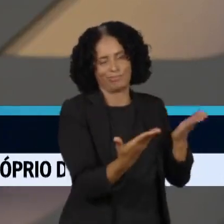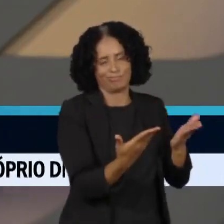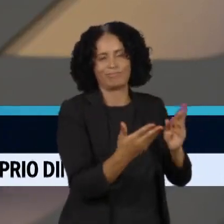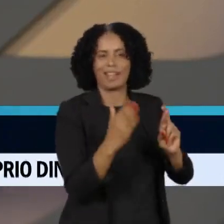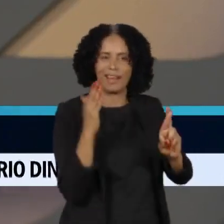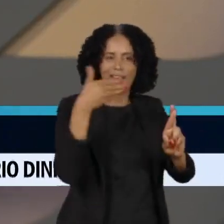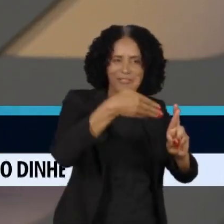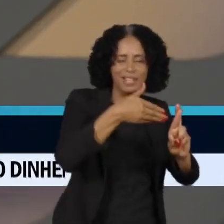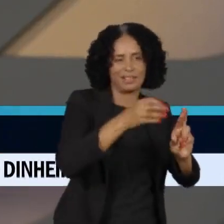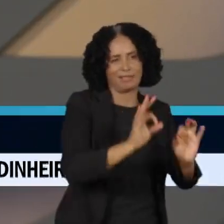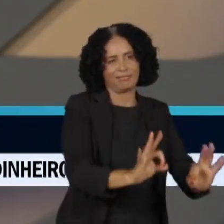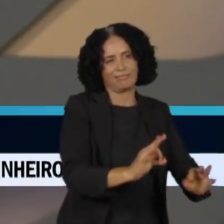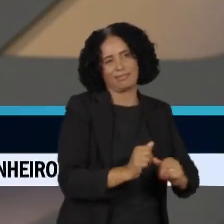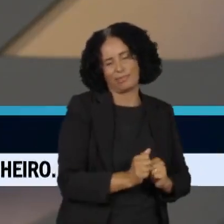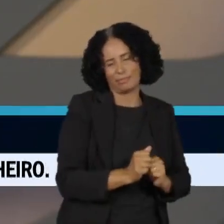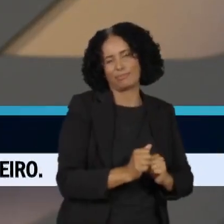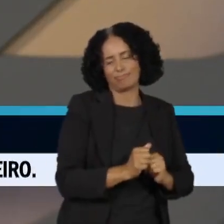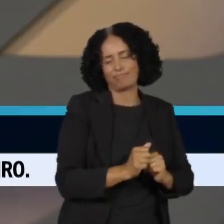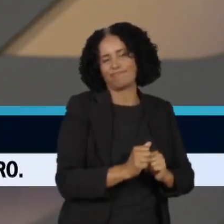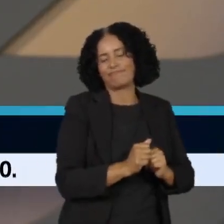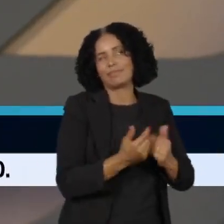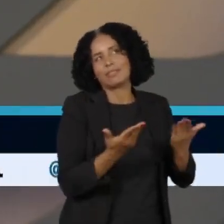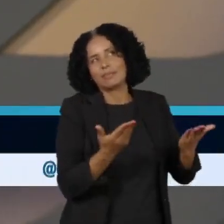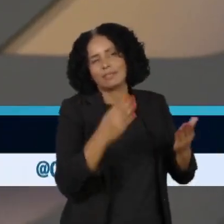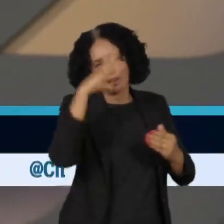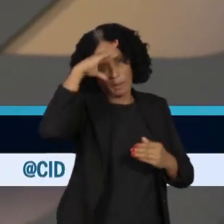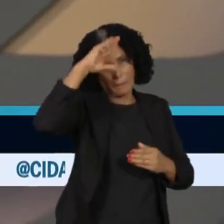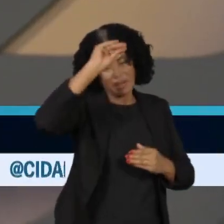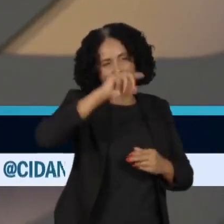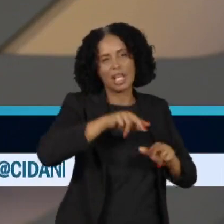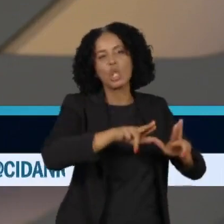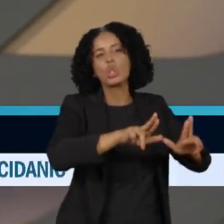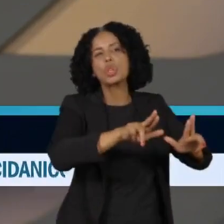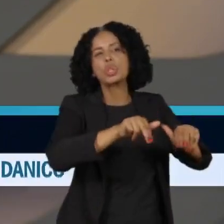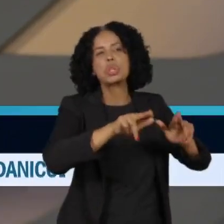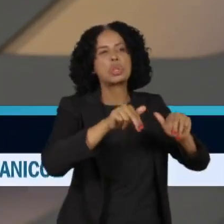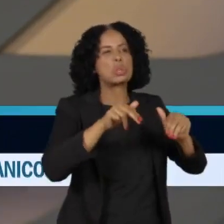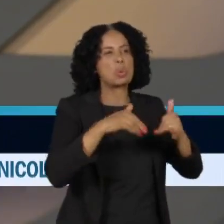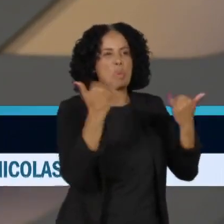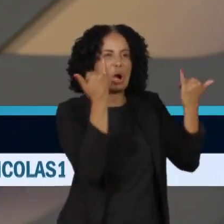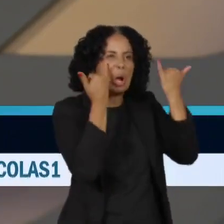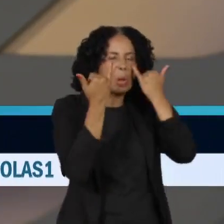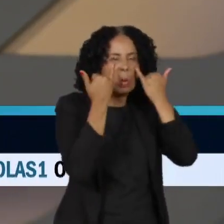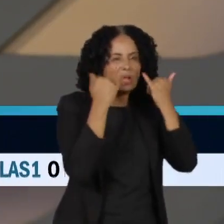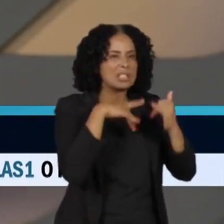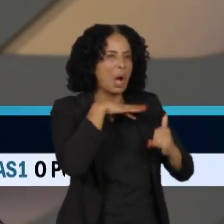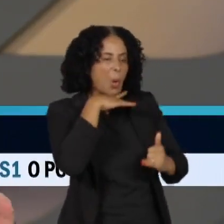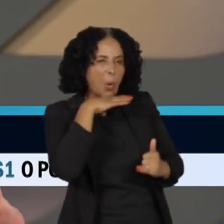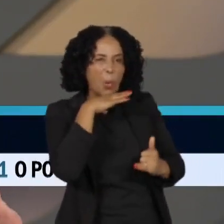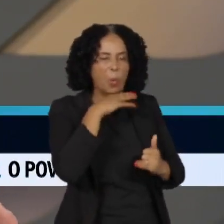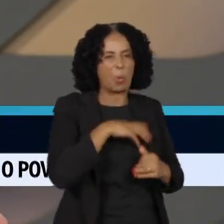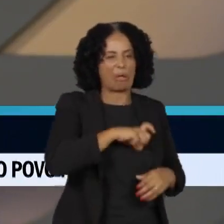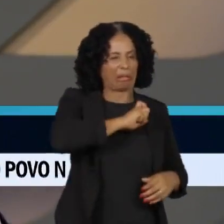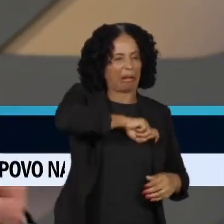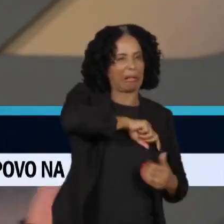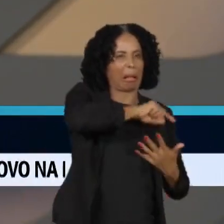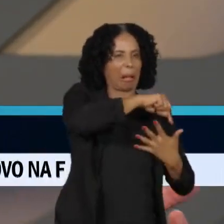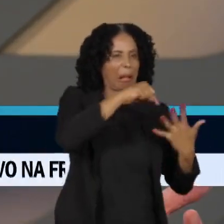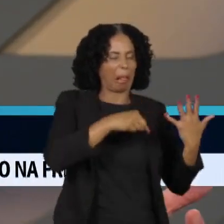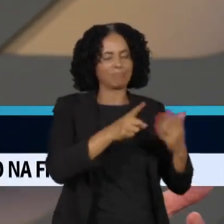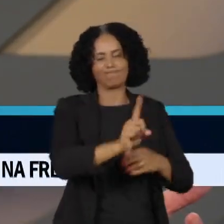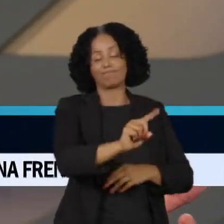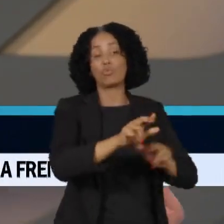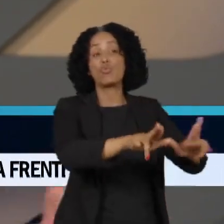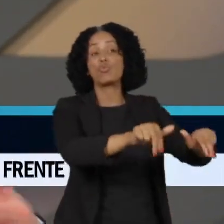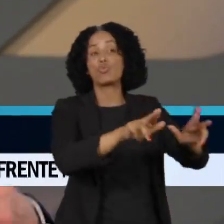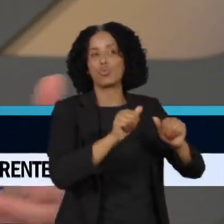exemplo. O Pelé nunca se envolveu em escândalo nenhum, o Pelé é uma pessoa digna e o Pelé foi o grande